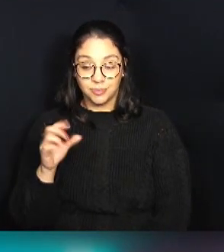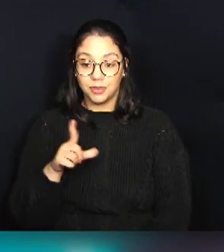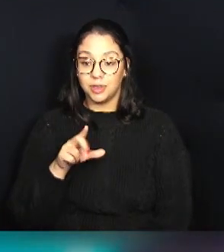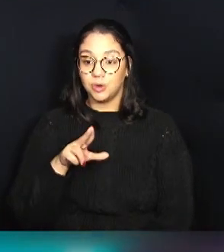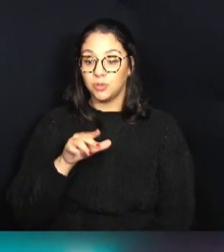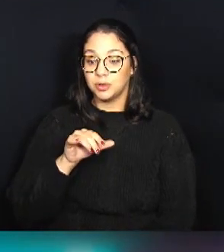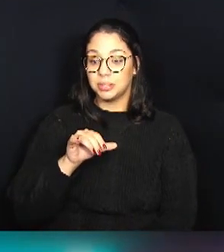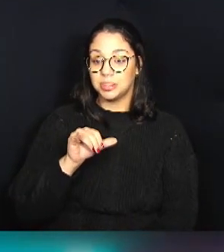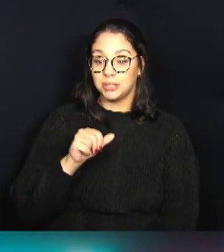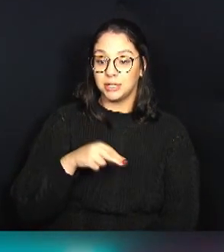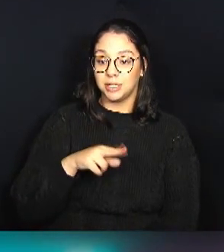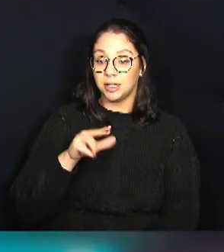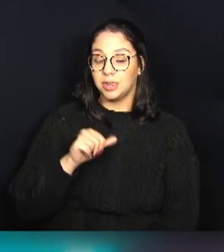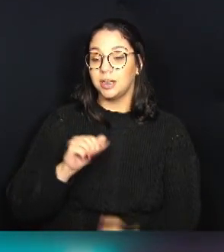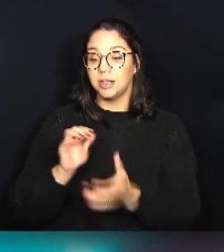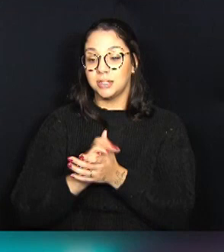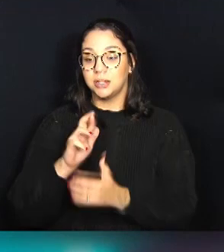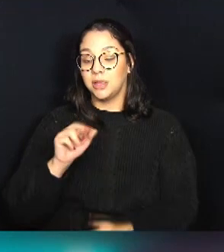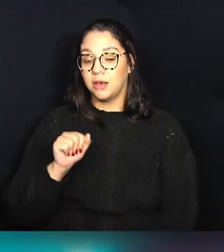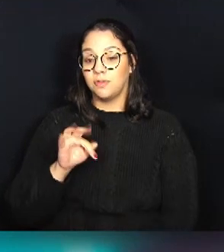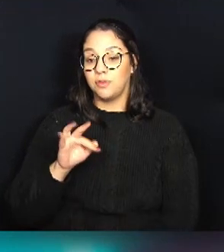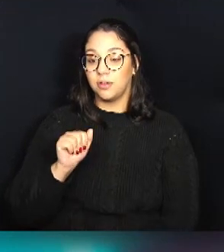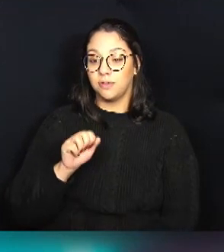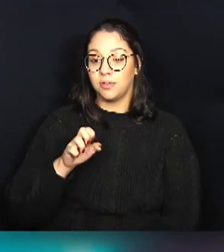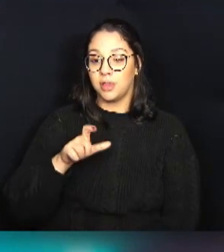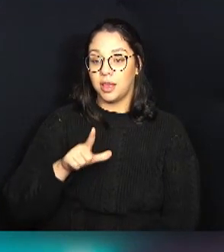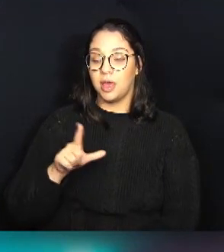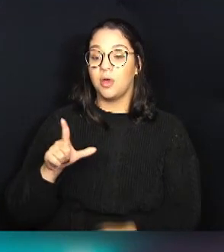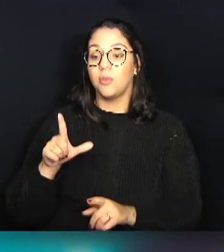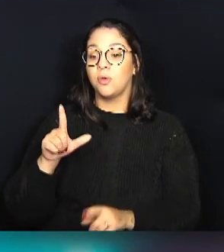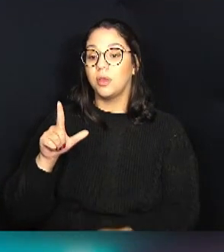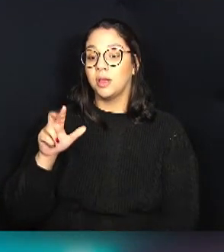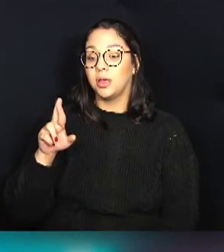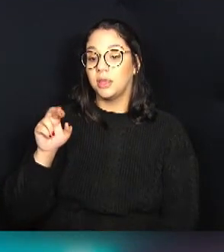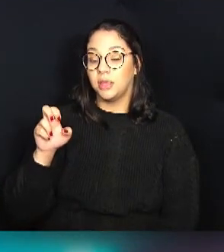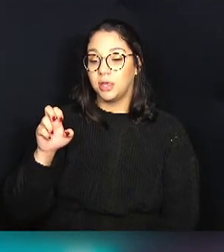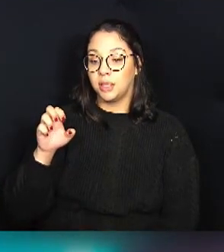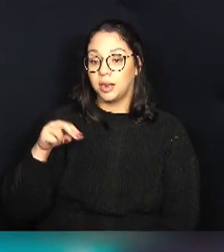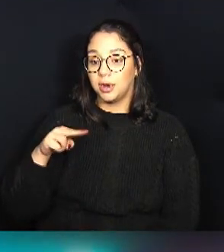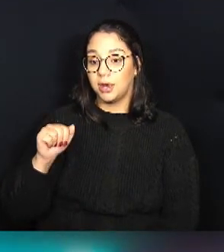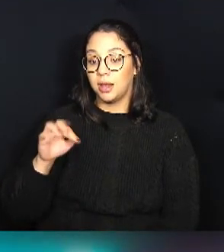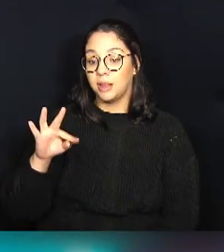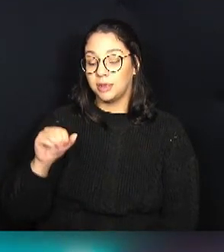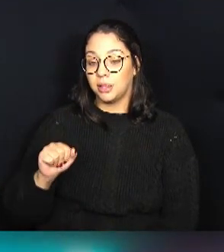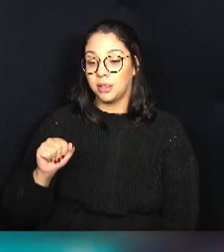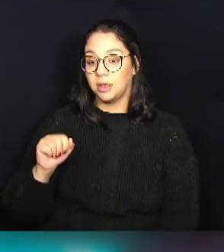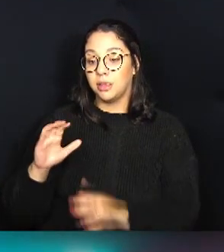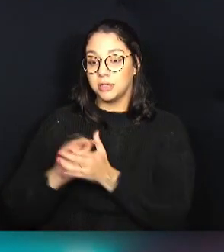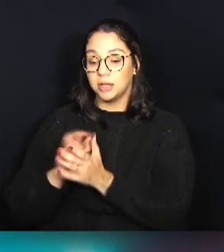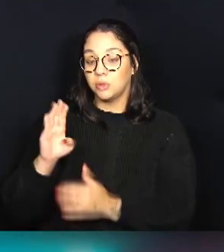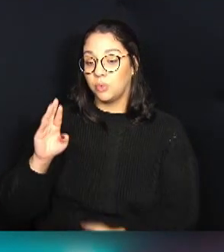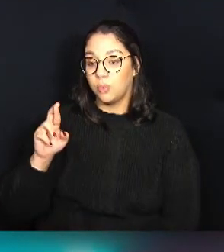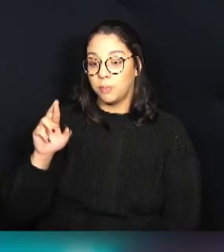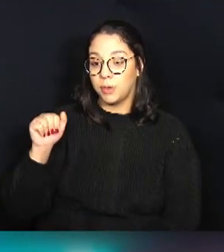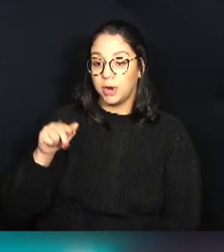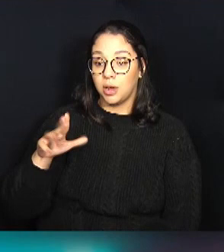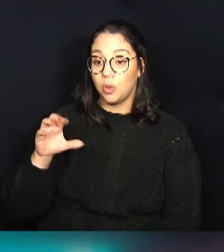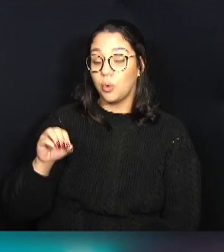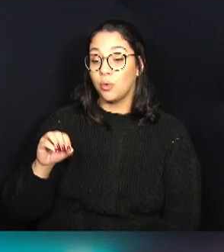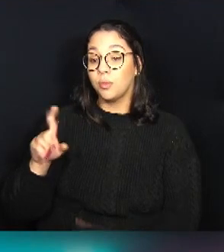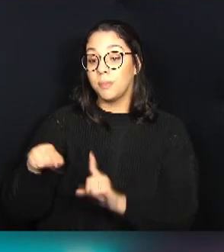Luciana, casada com o Rafael, a Renata com o Branco e a Rita. E 3